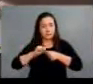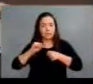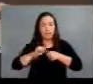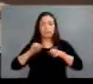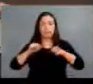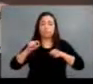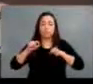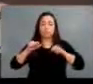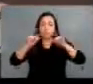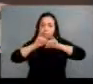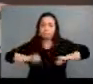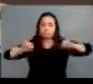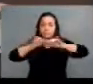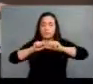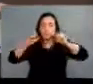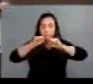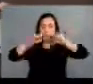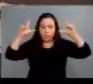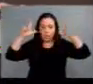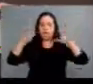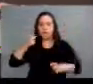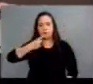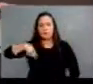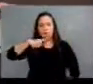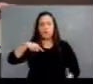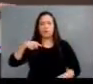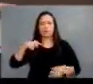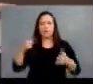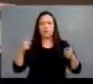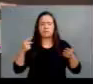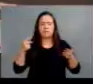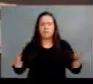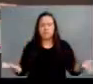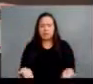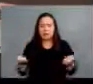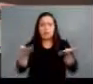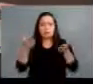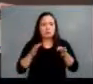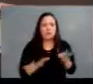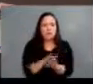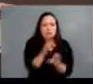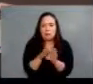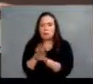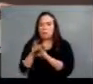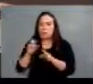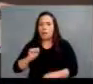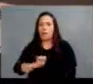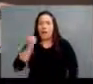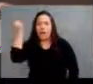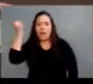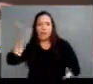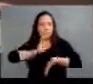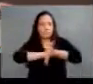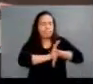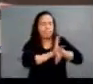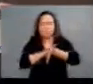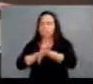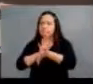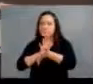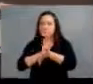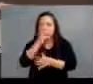esse alerta. Nós não podemos ser uma sociedade do ódio, uma sociedade da intolerância, em que